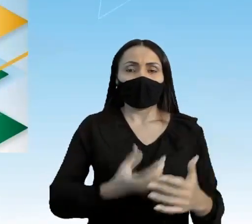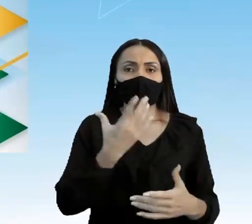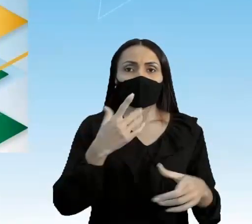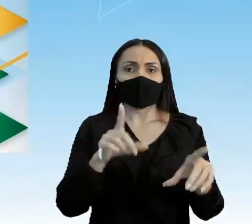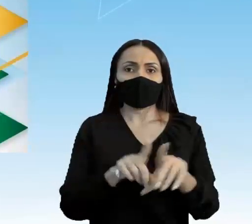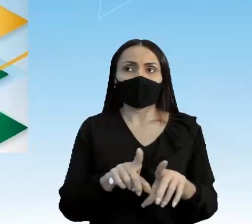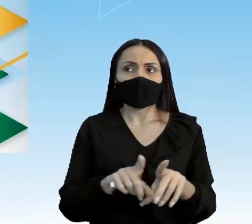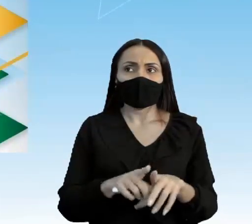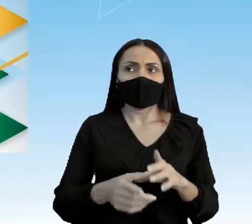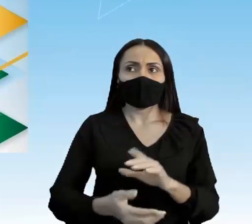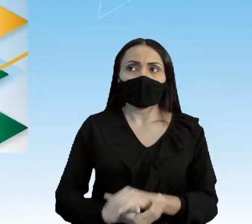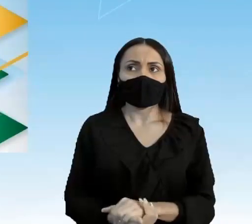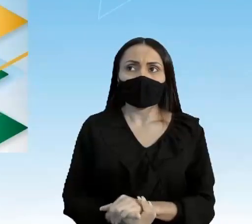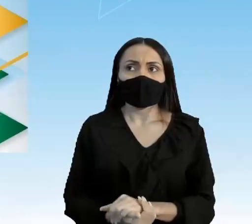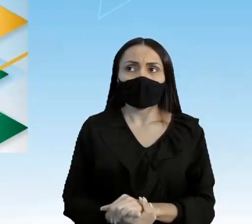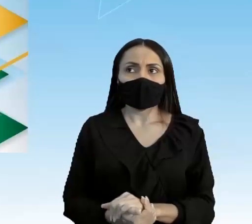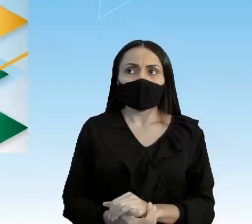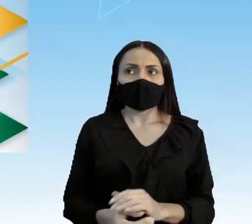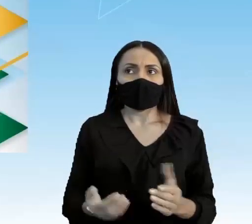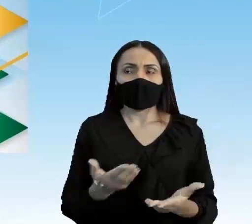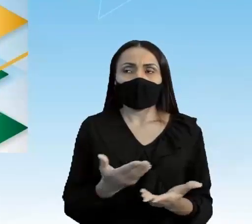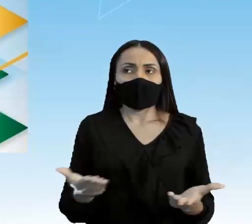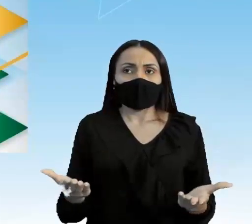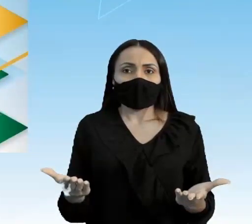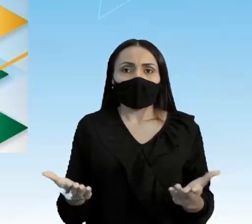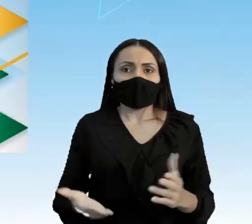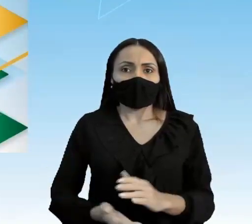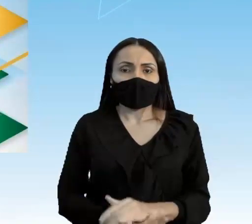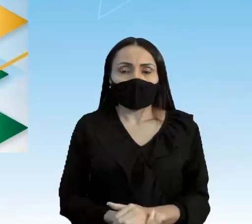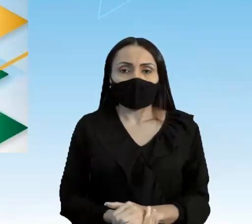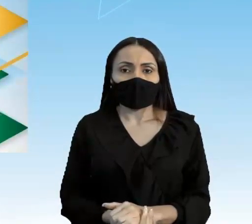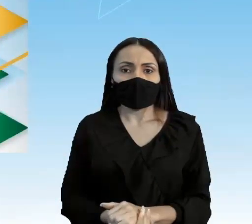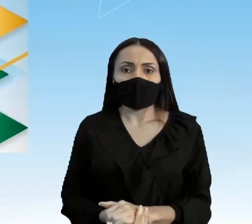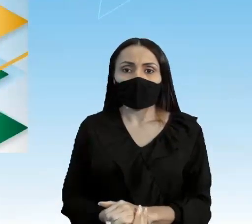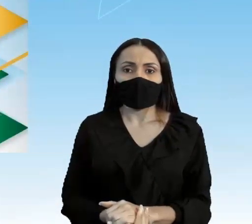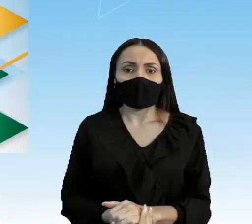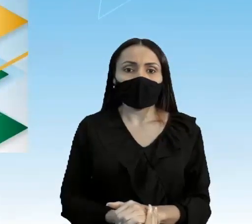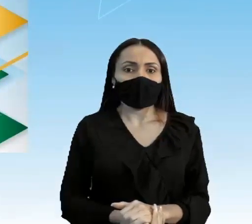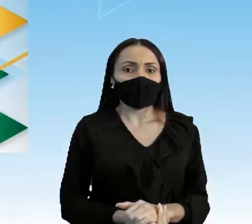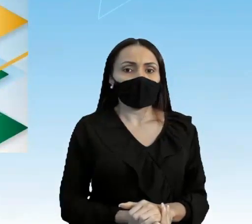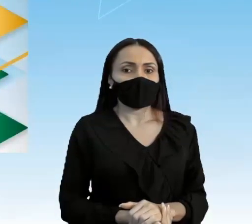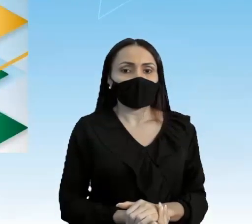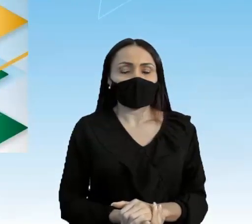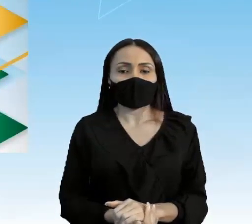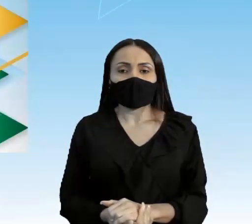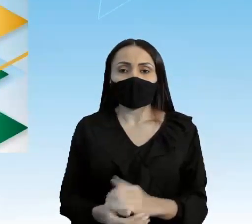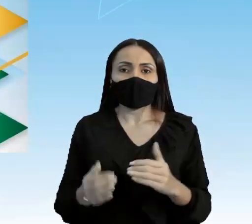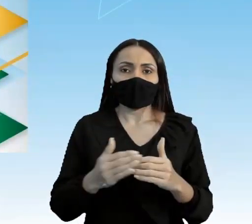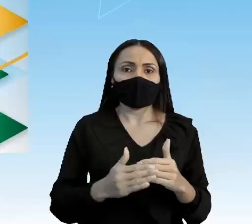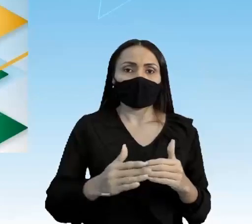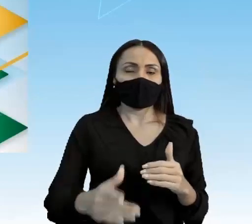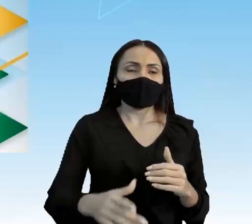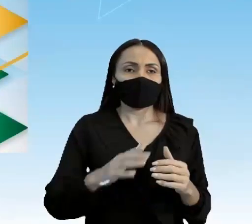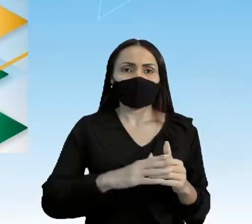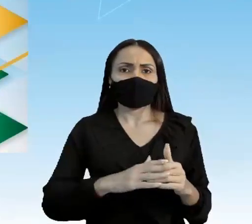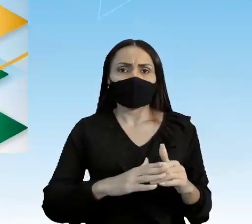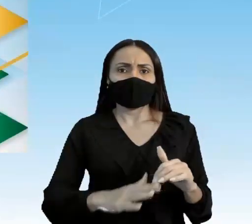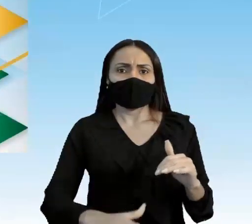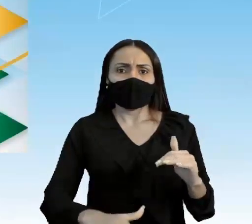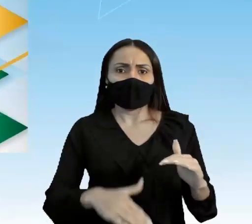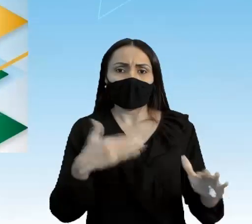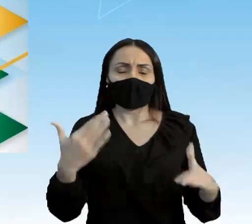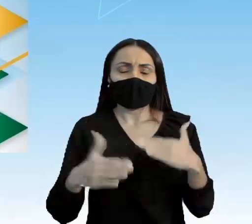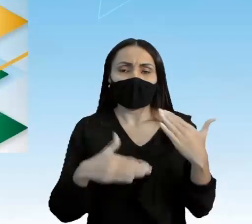chapetones reprimiram duramente e, a seguir, fuzilaram o